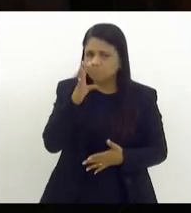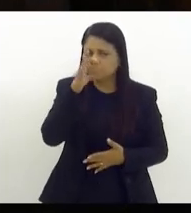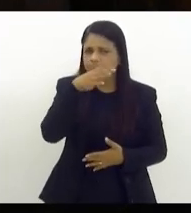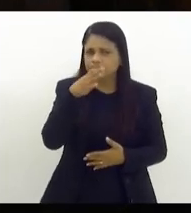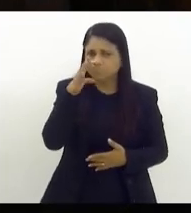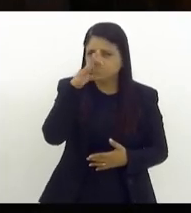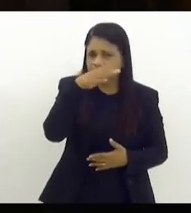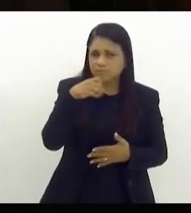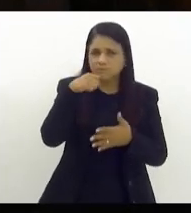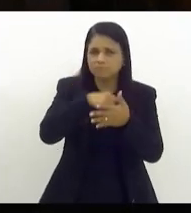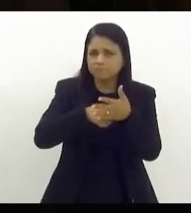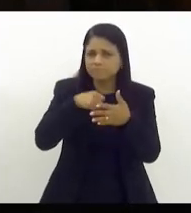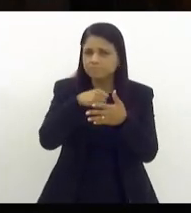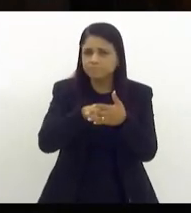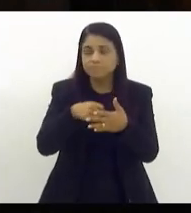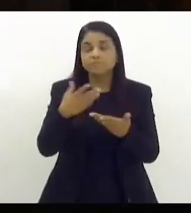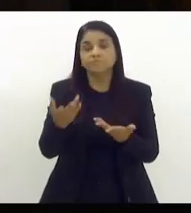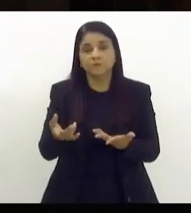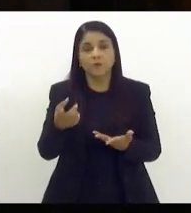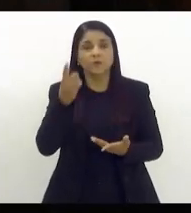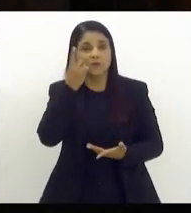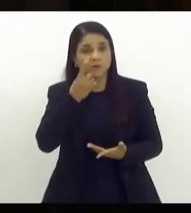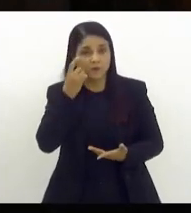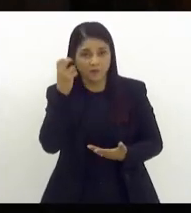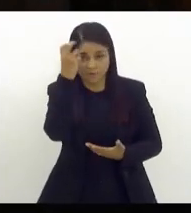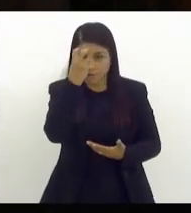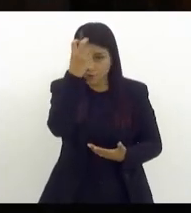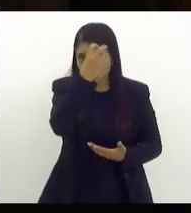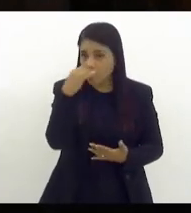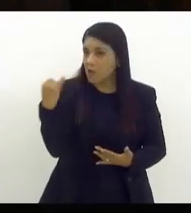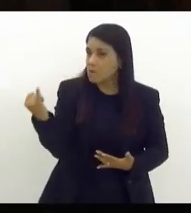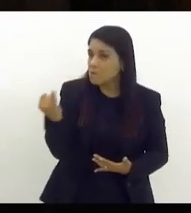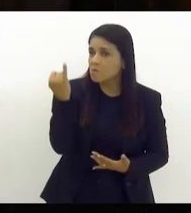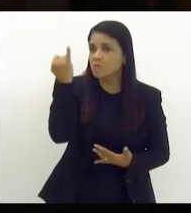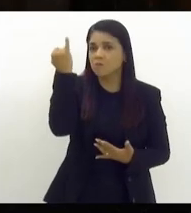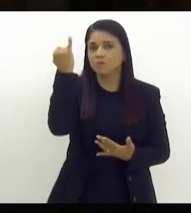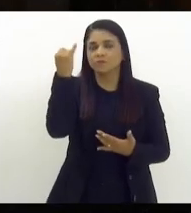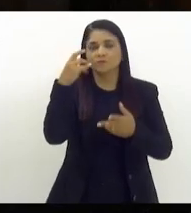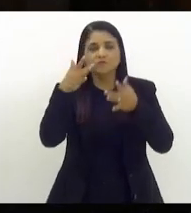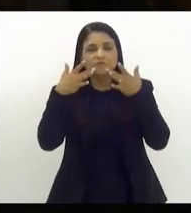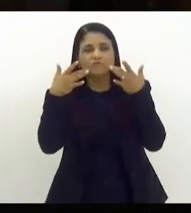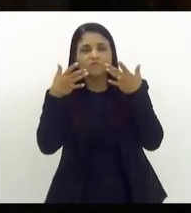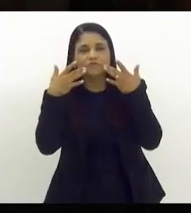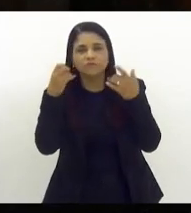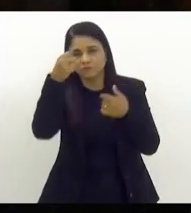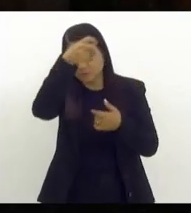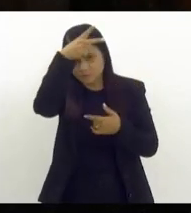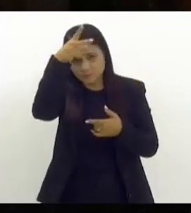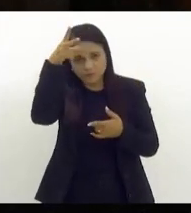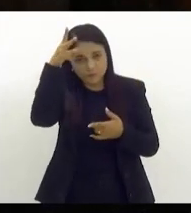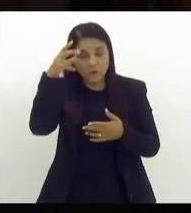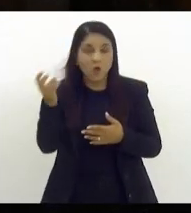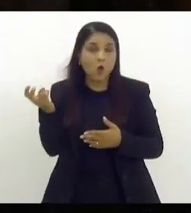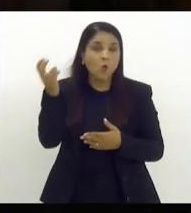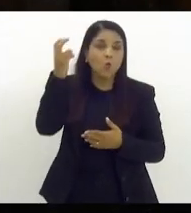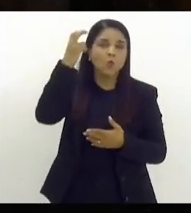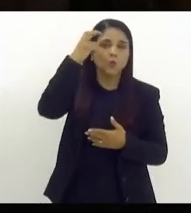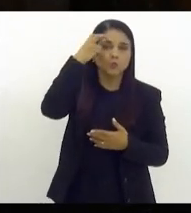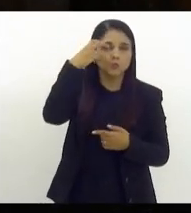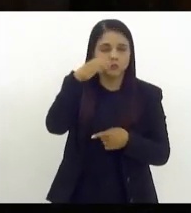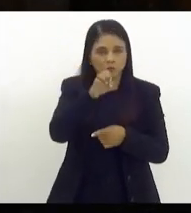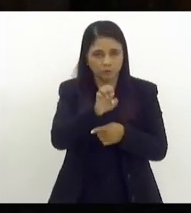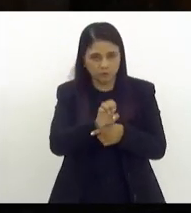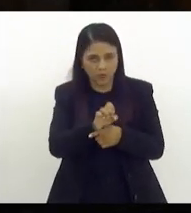Verônica, da importância do Teatro Municipal para a cultura do Estado do Rio